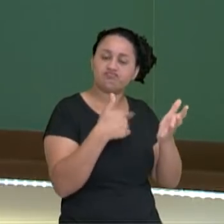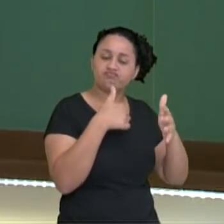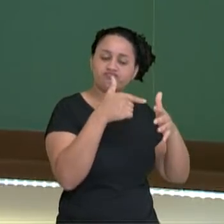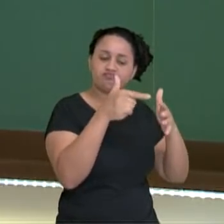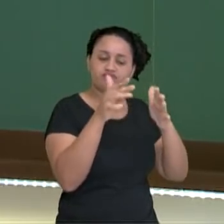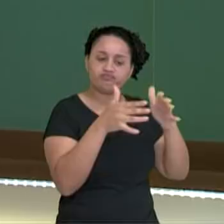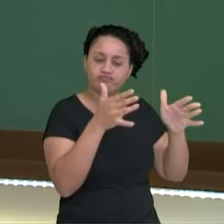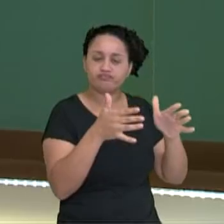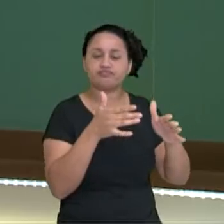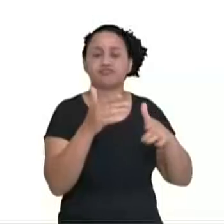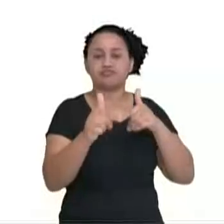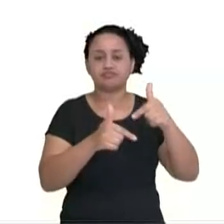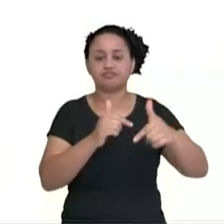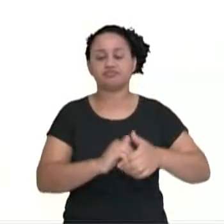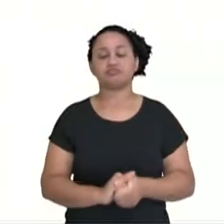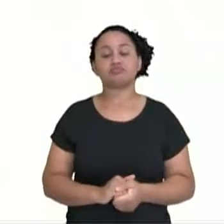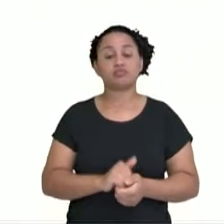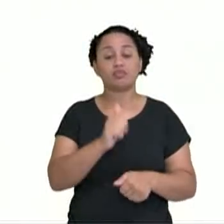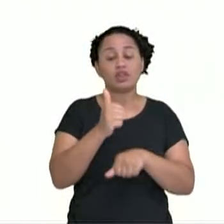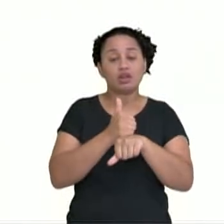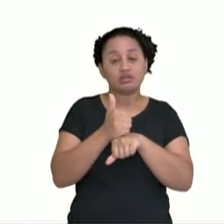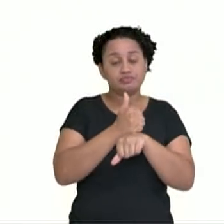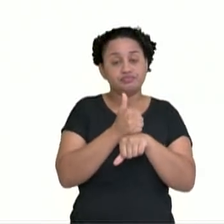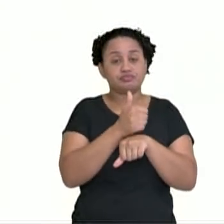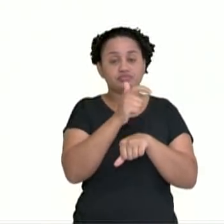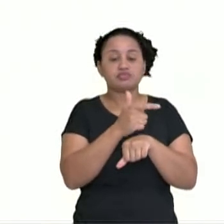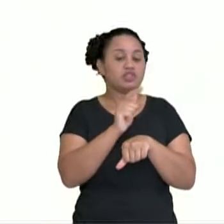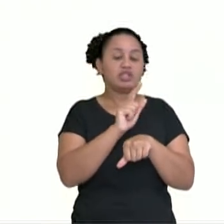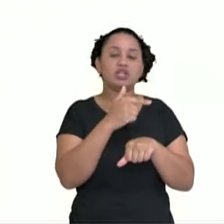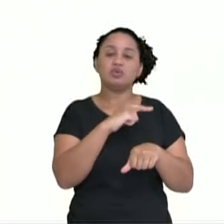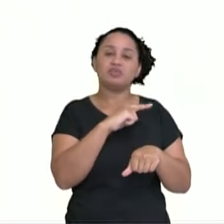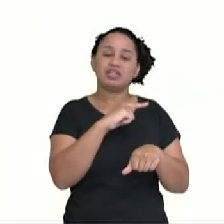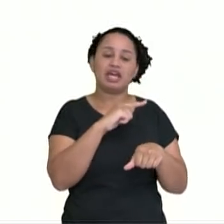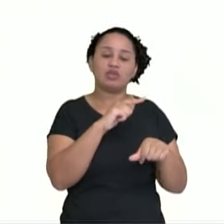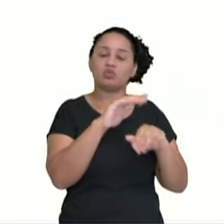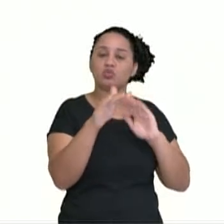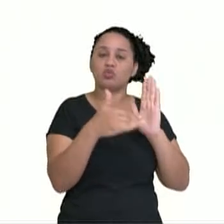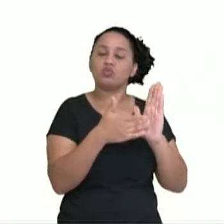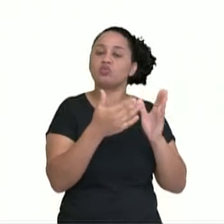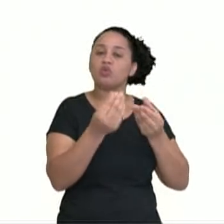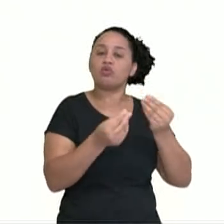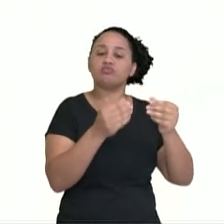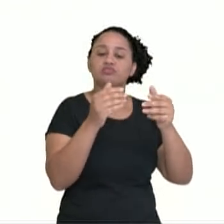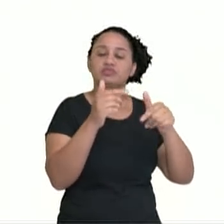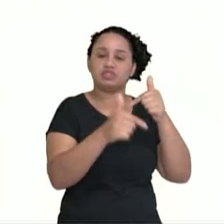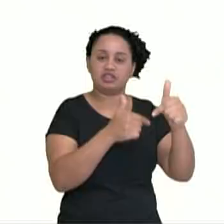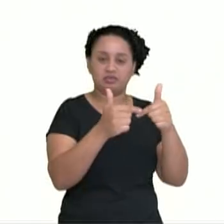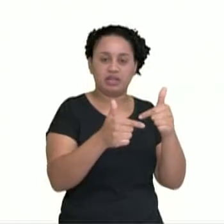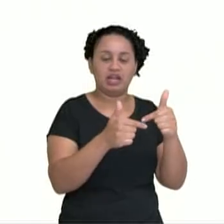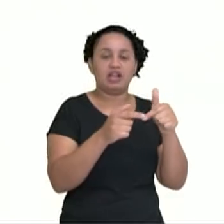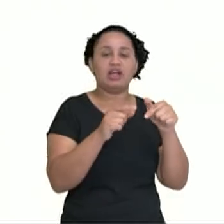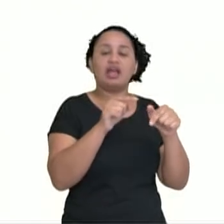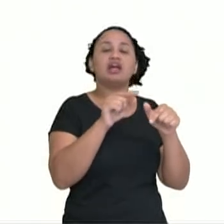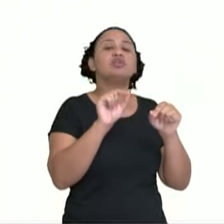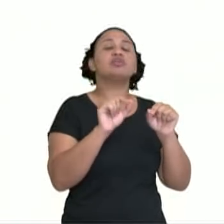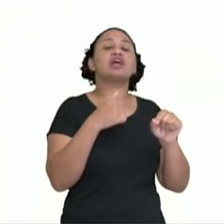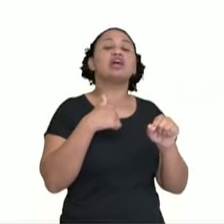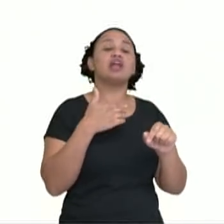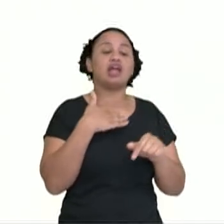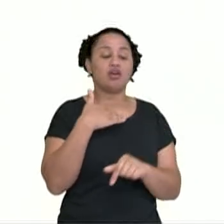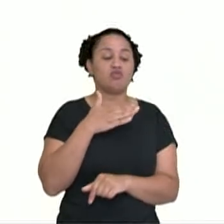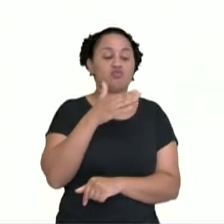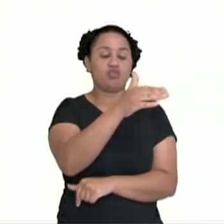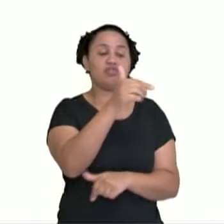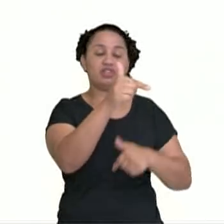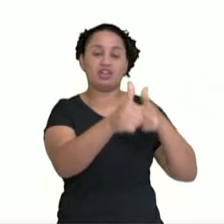maquinofatura. Né? O trabalhador, ele não é o dono dos meios de produção nesse processo de maquinofatura. Ele vai